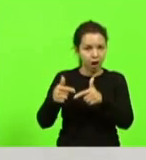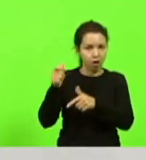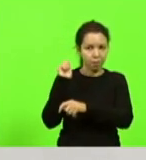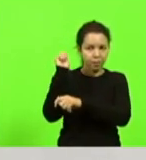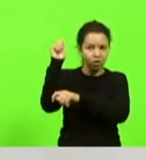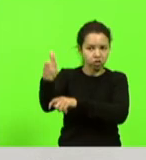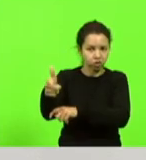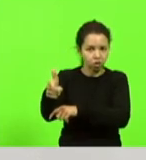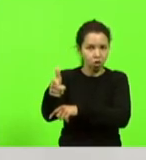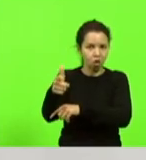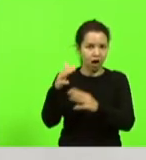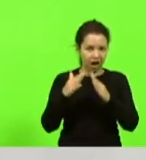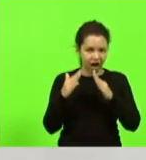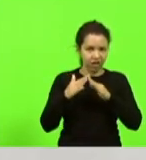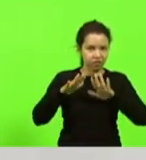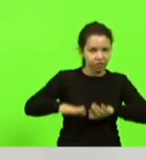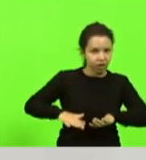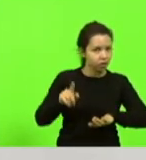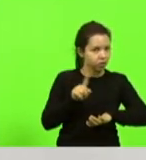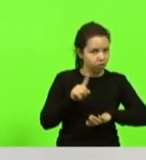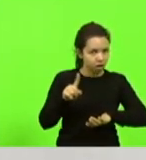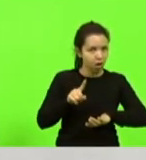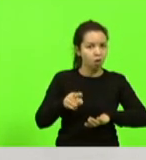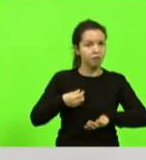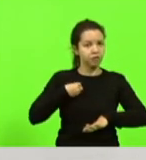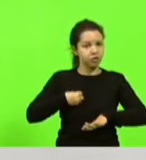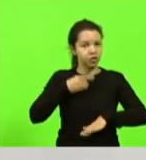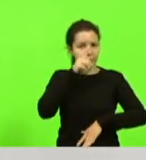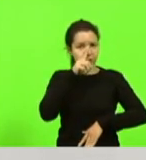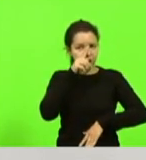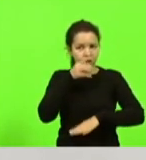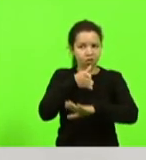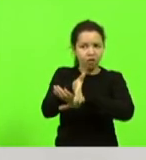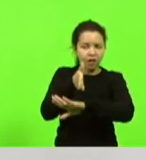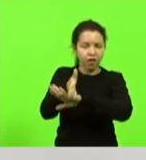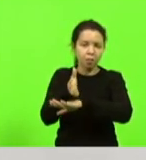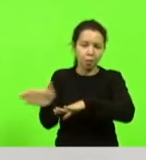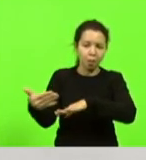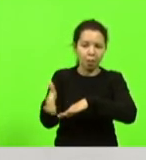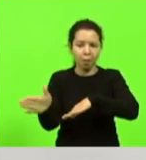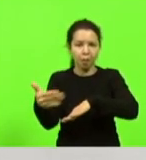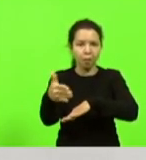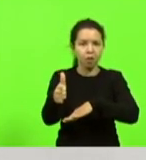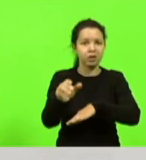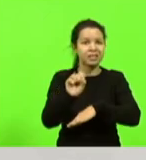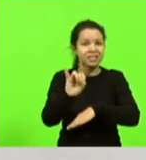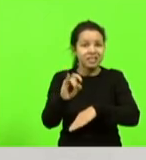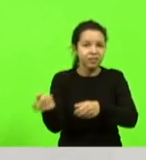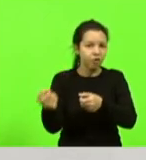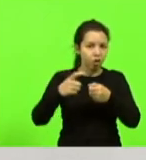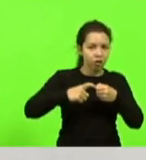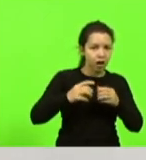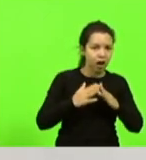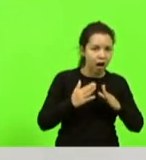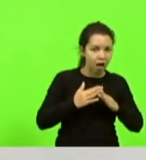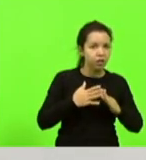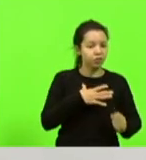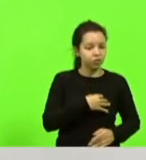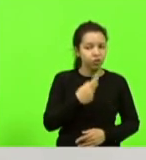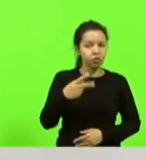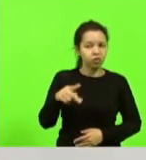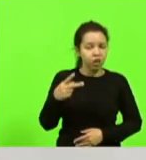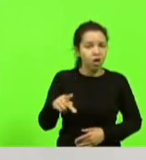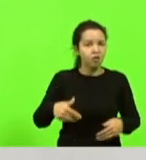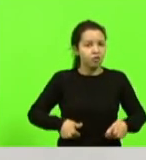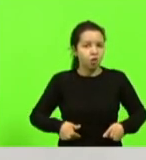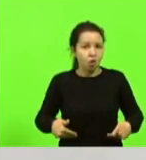arriscando a vida, fazendo um zigue-zague para entrar e sair da boca da barra. E se ele não voltar de tarde ali, é filhinho passando fome. Pode ter certeza. Nunca